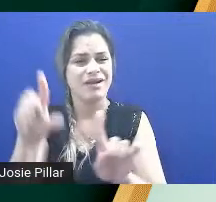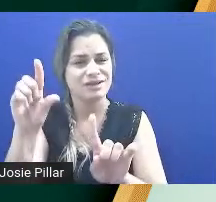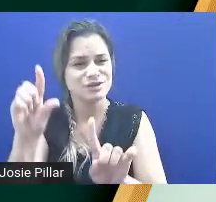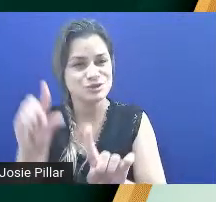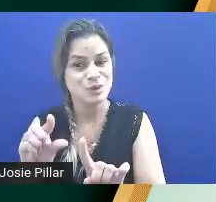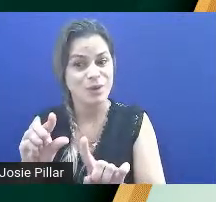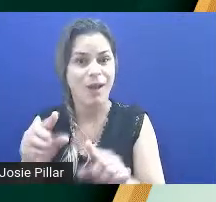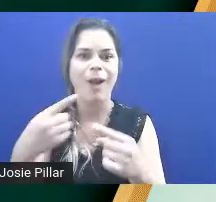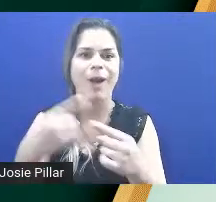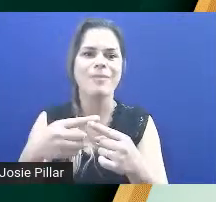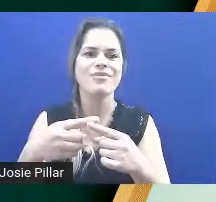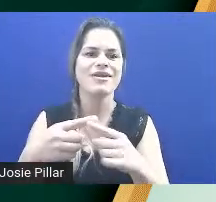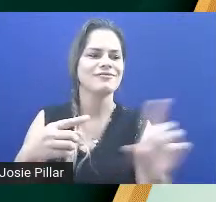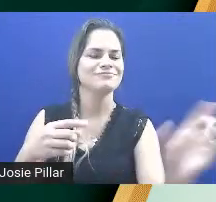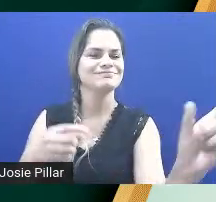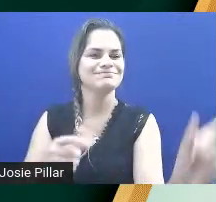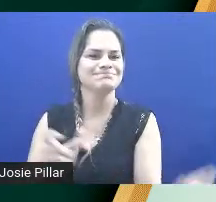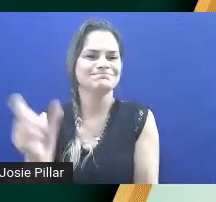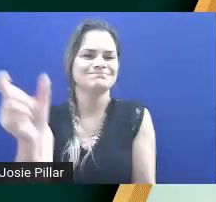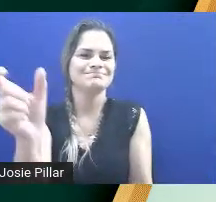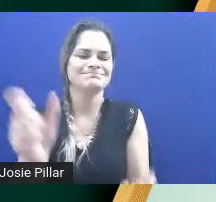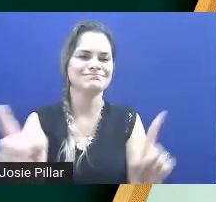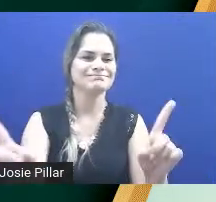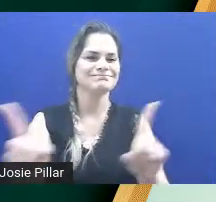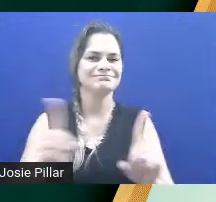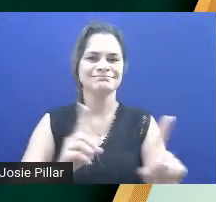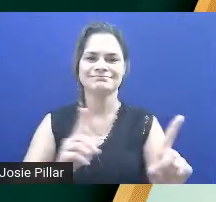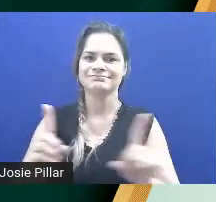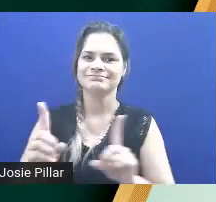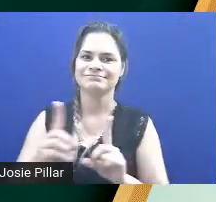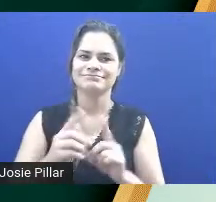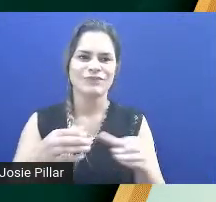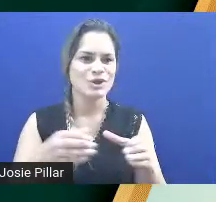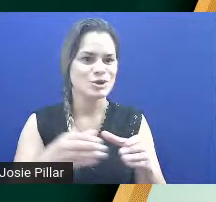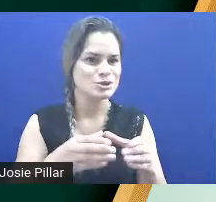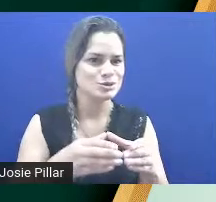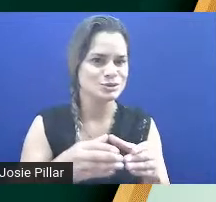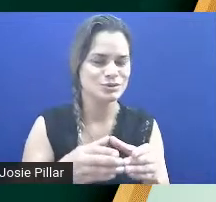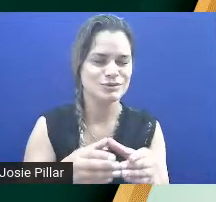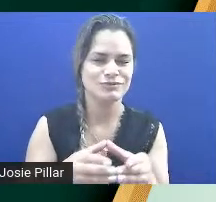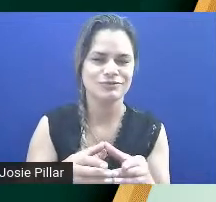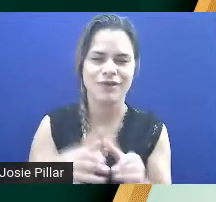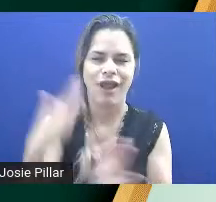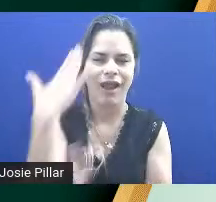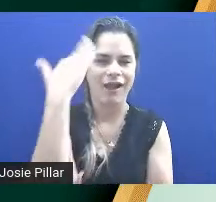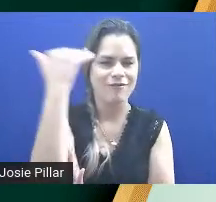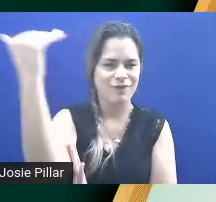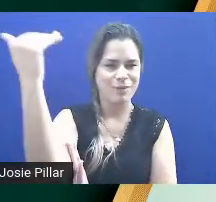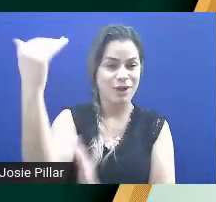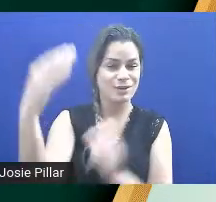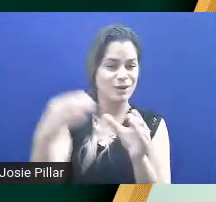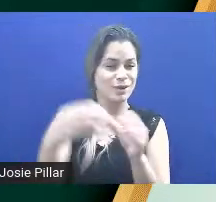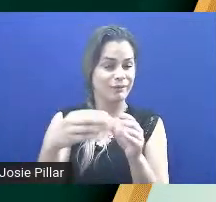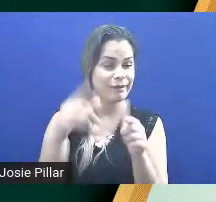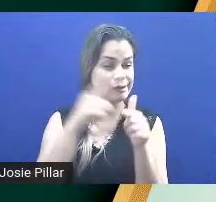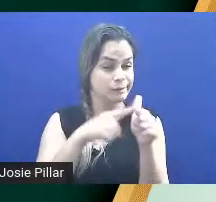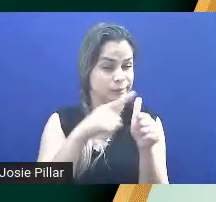uns aos outros para compartilhar as aflições. Somos famosos por ser uma turma um pouco